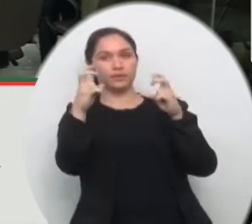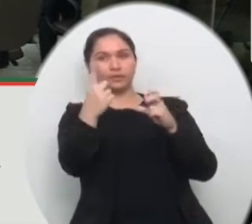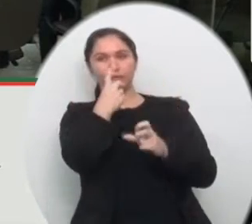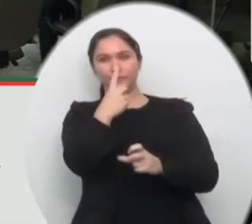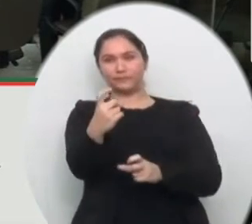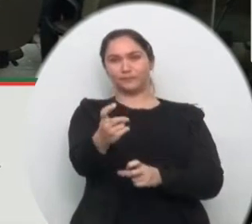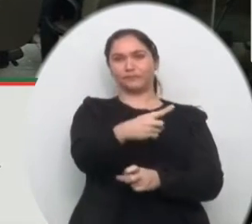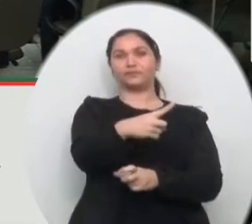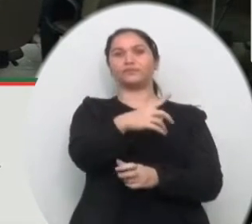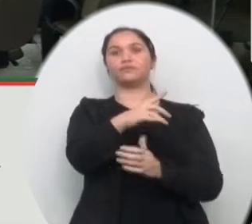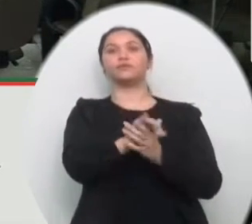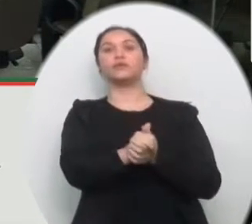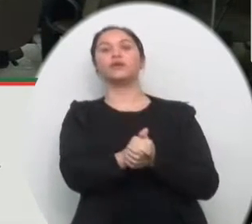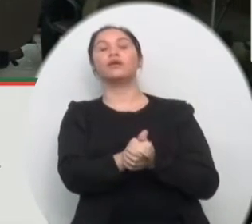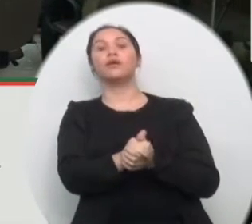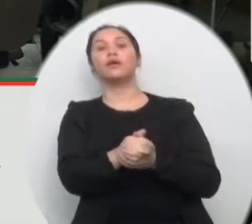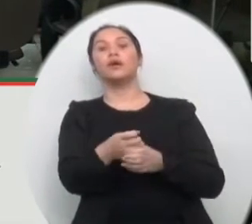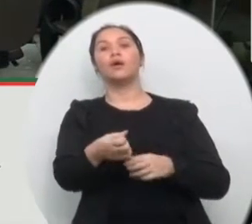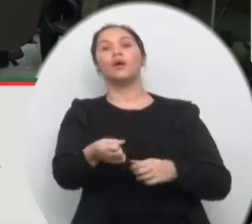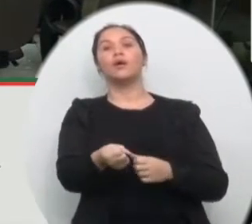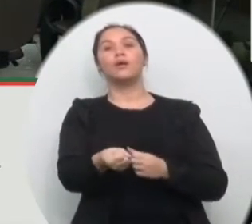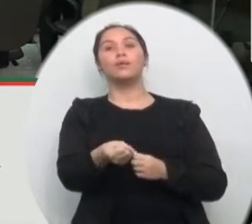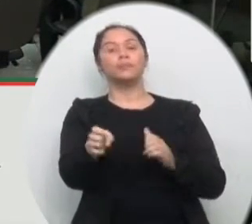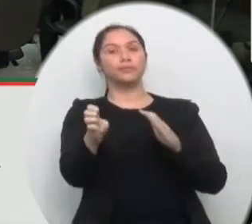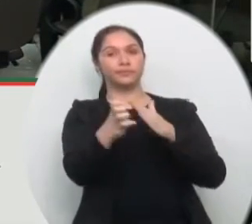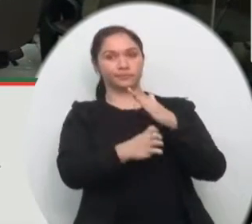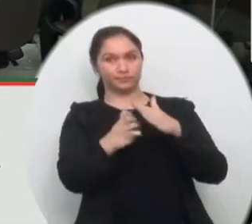plenário e tomem assento junto à mesa diretora.